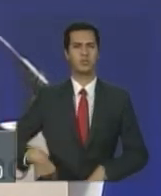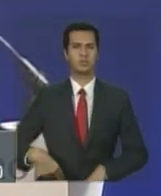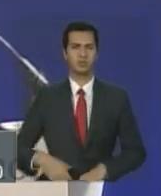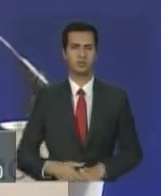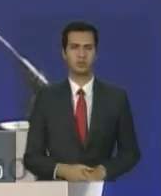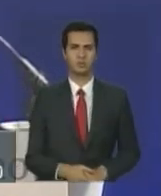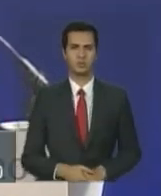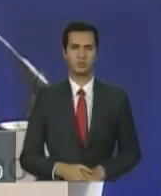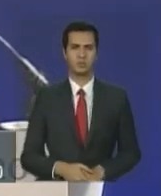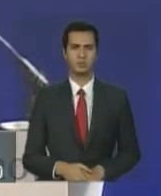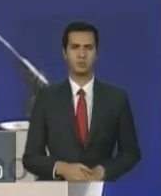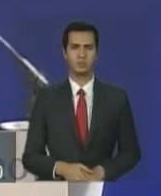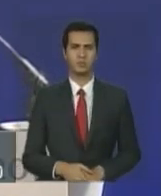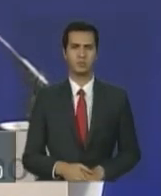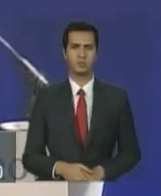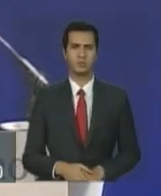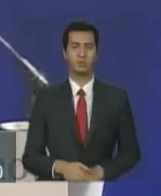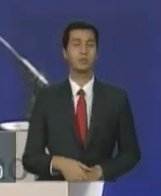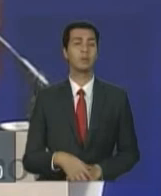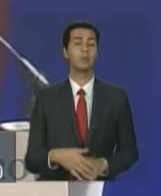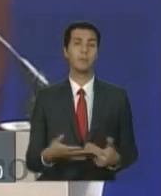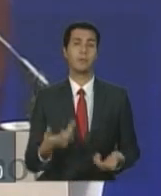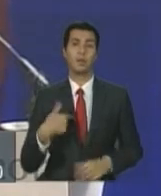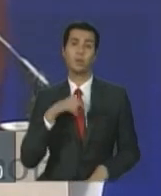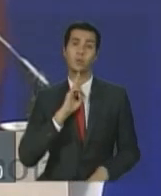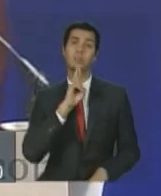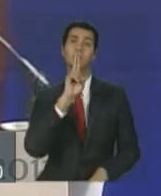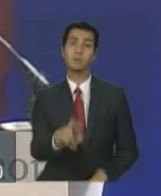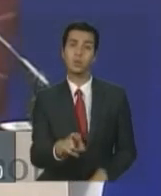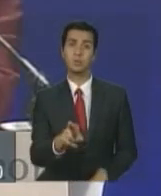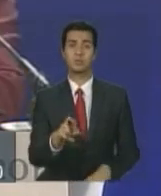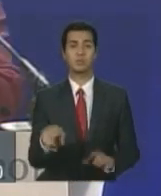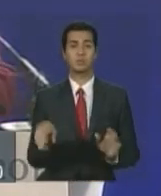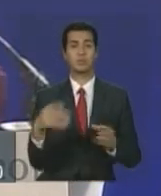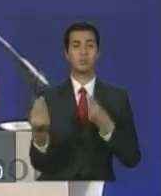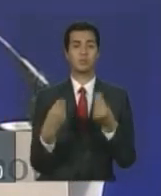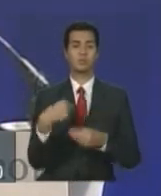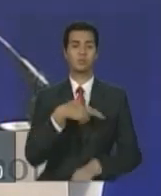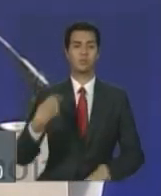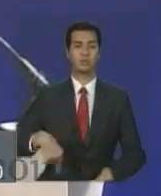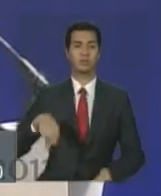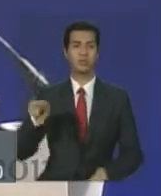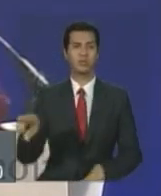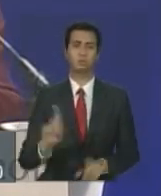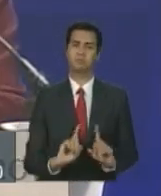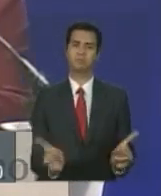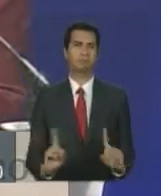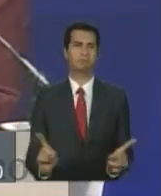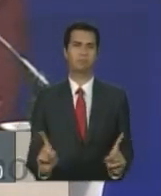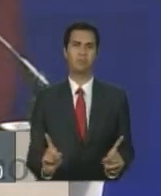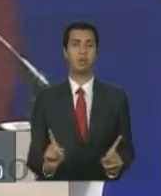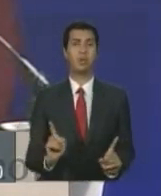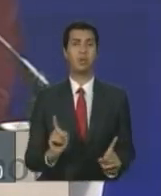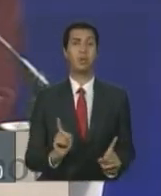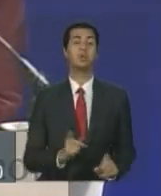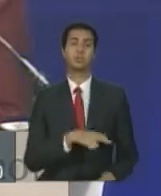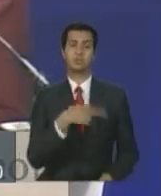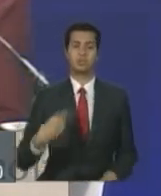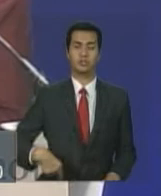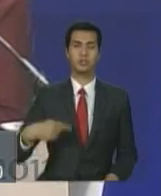como te responder pela China. Eu posso te responder pelo que a China diz para nós. A China diz para nós que